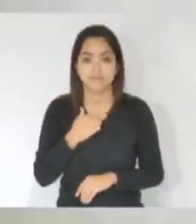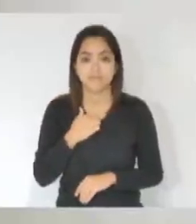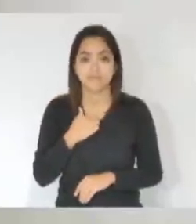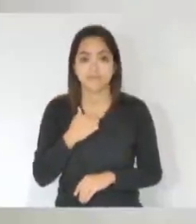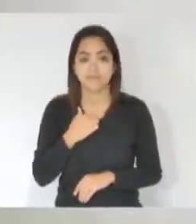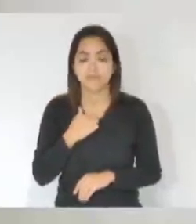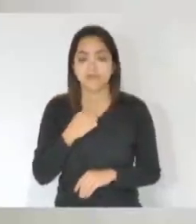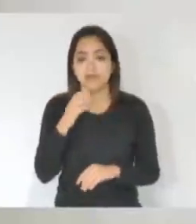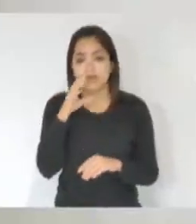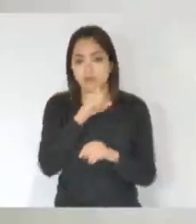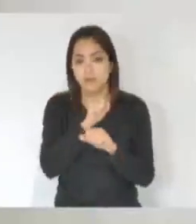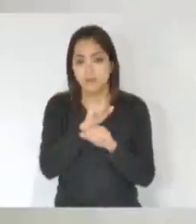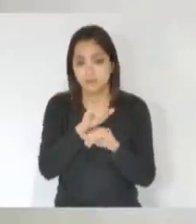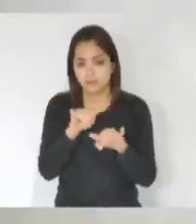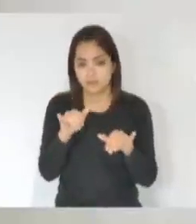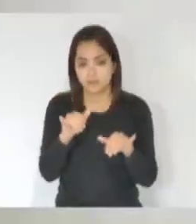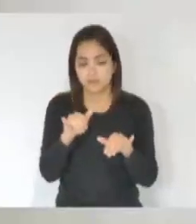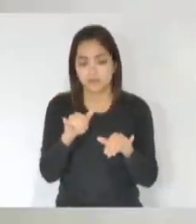brevemente, eu gostaria de